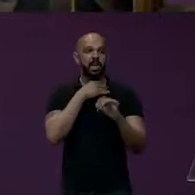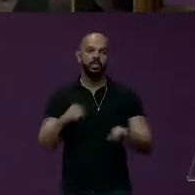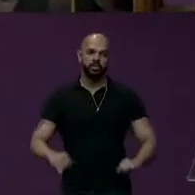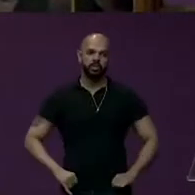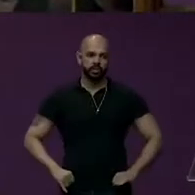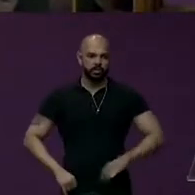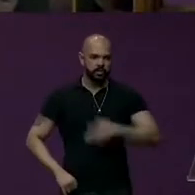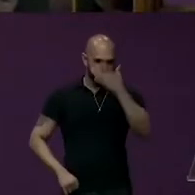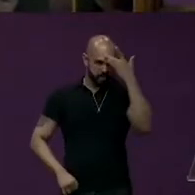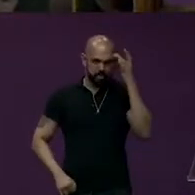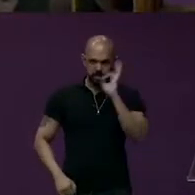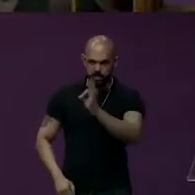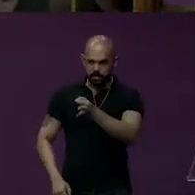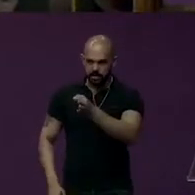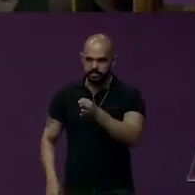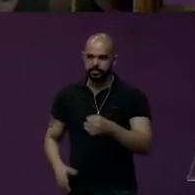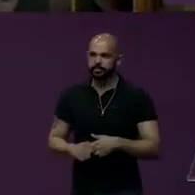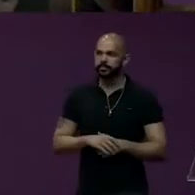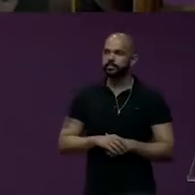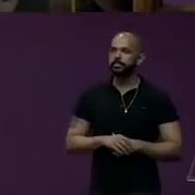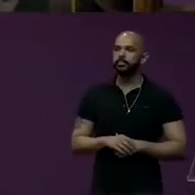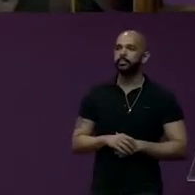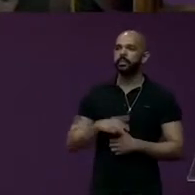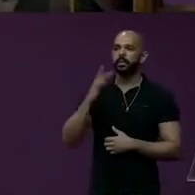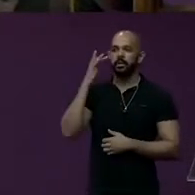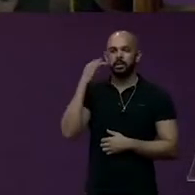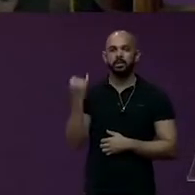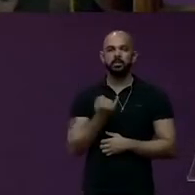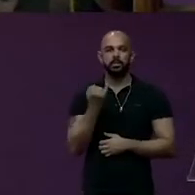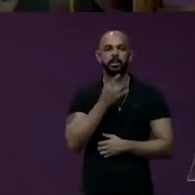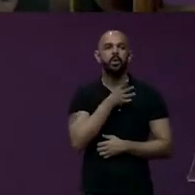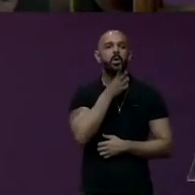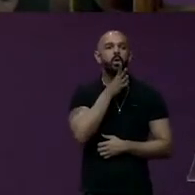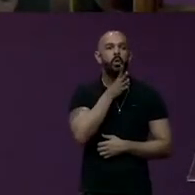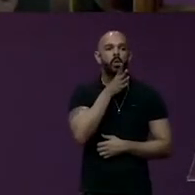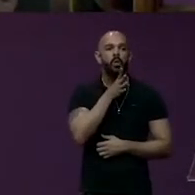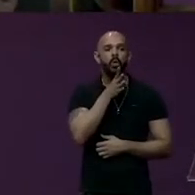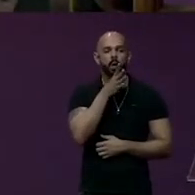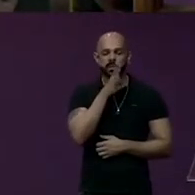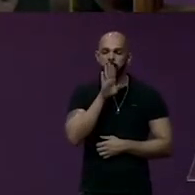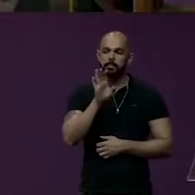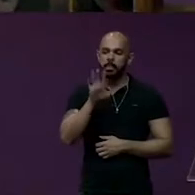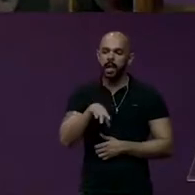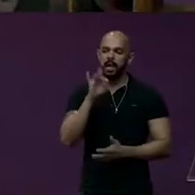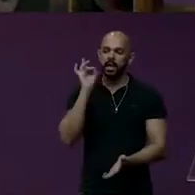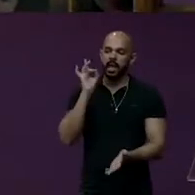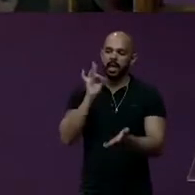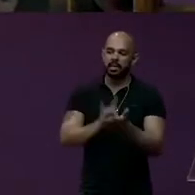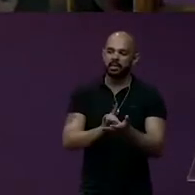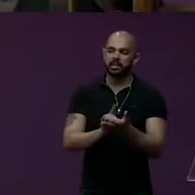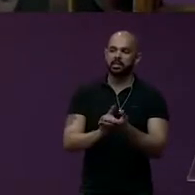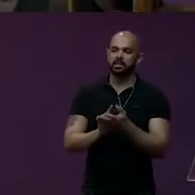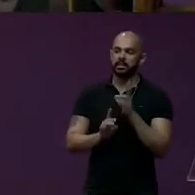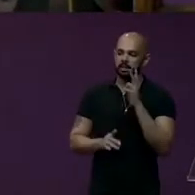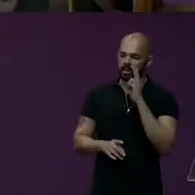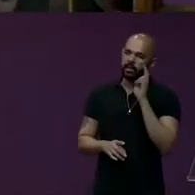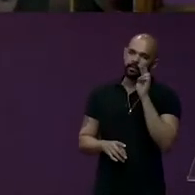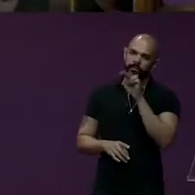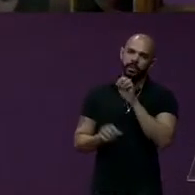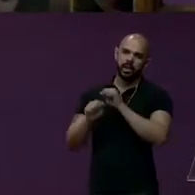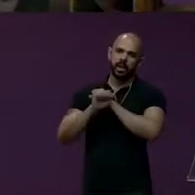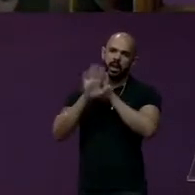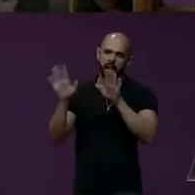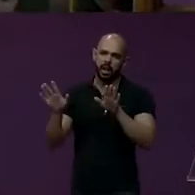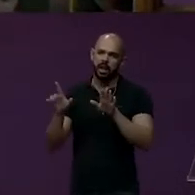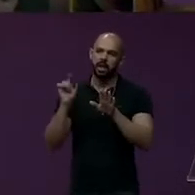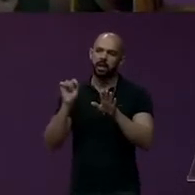sofrimento para as pessoas, né? Eu acho que é importante a gente conhecer mais essa realidade, mas nós vemos isso